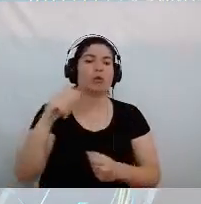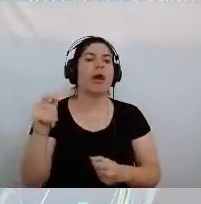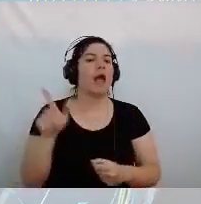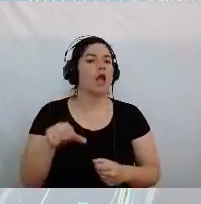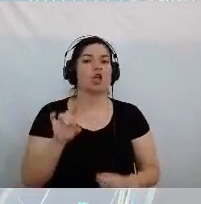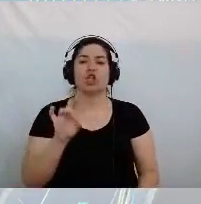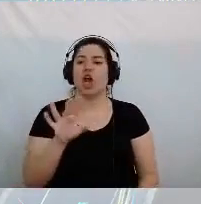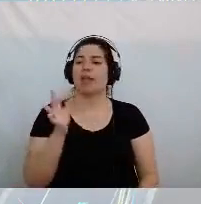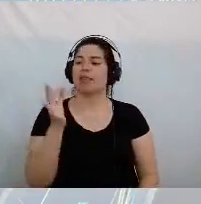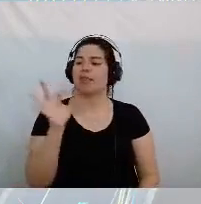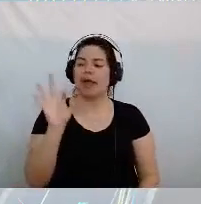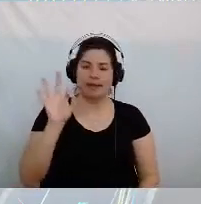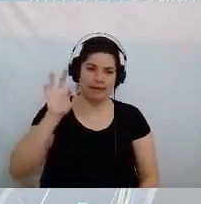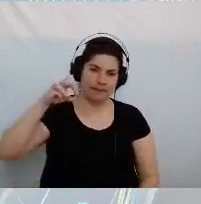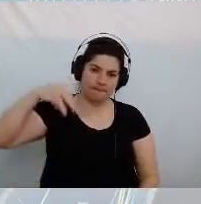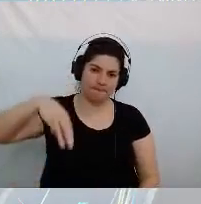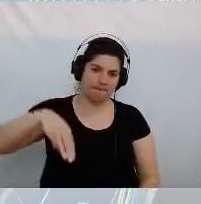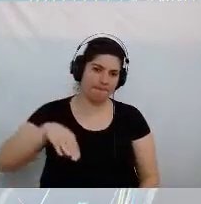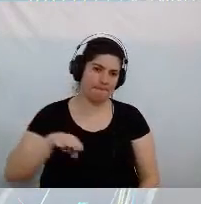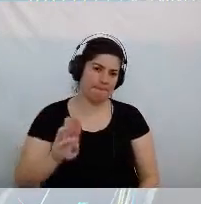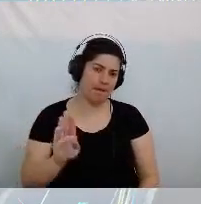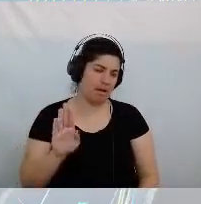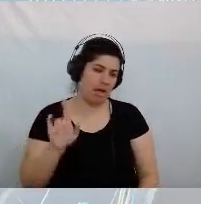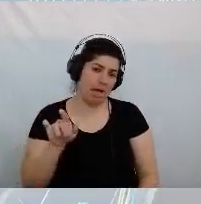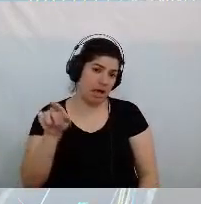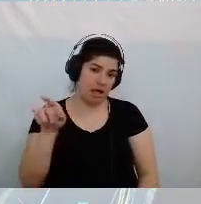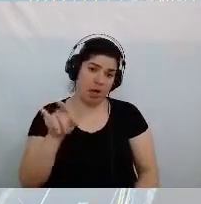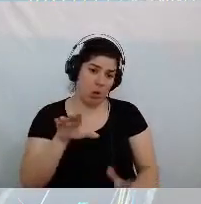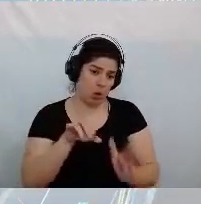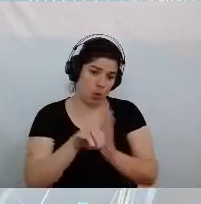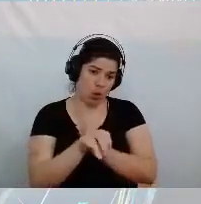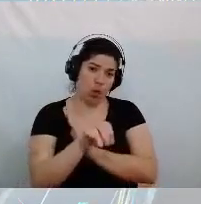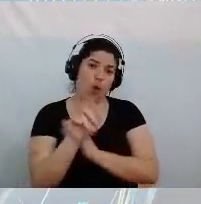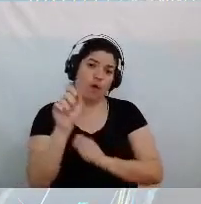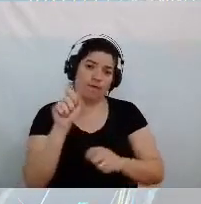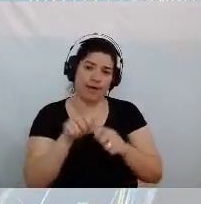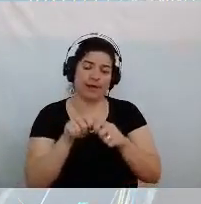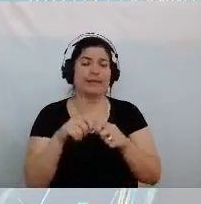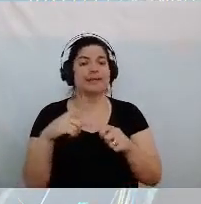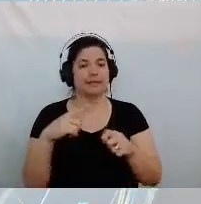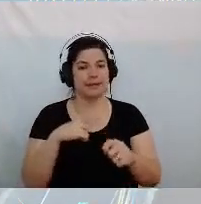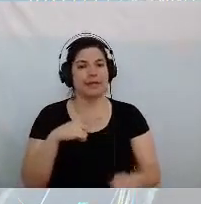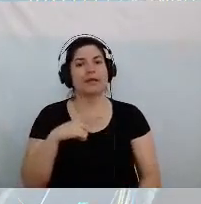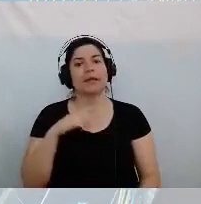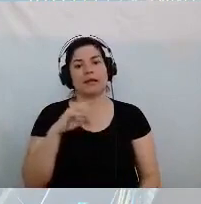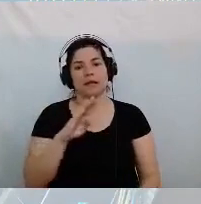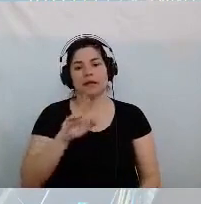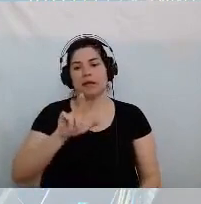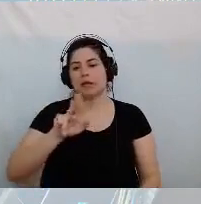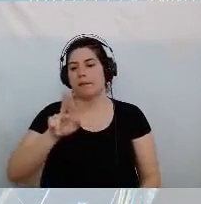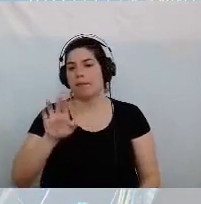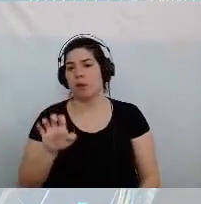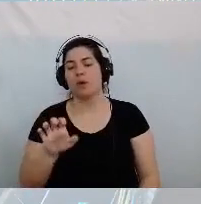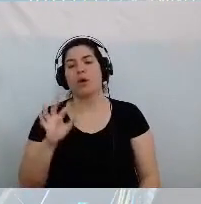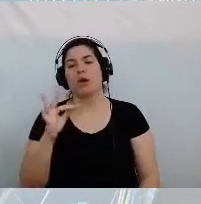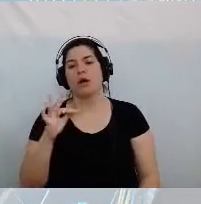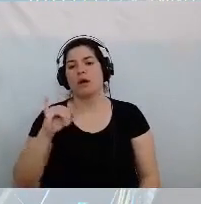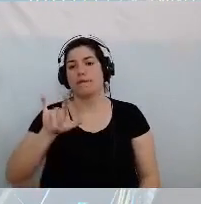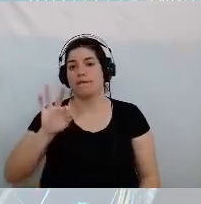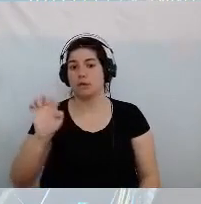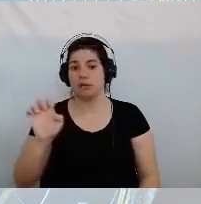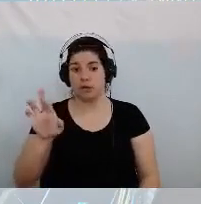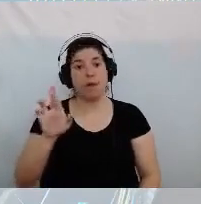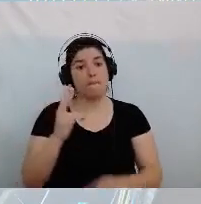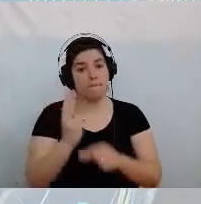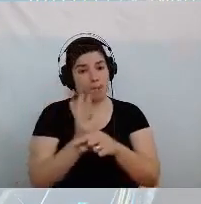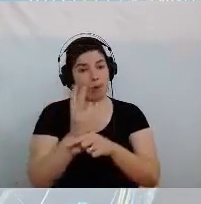megas é o que o Google faz ele tem uma Bloom Filter is uma Bloom Filter uma se você procura depois Bloom Filter é uma